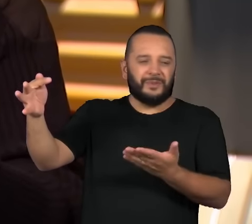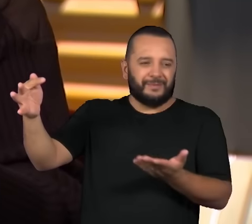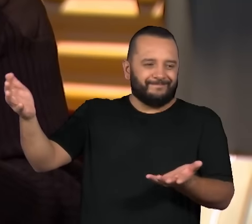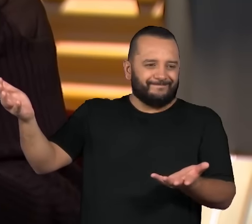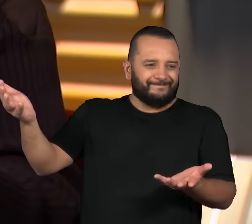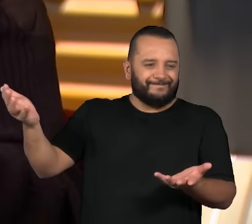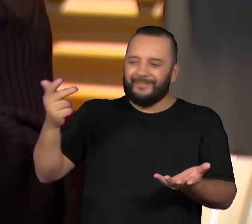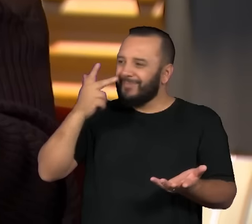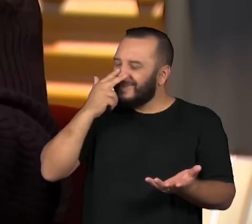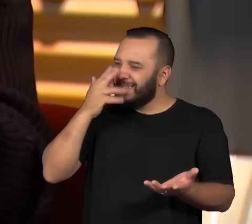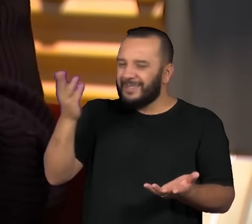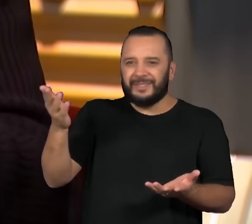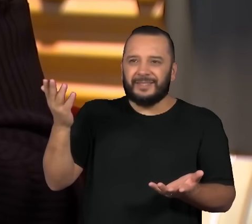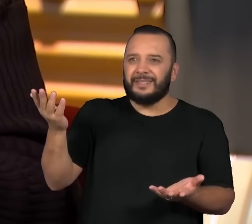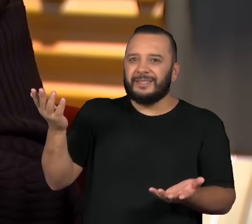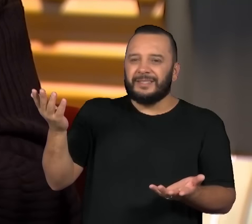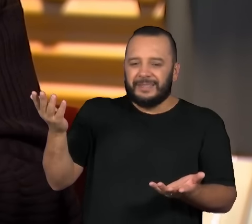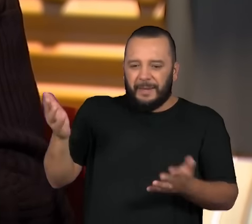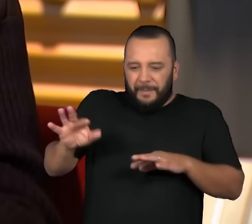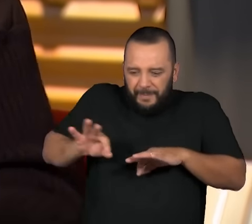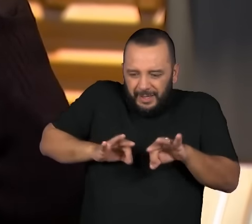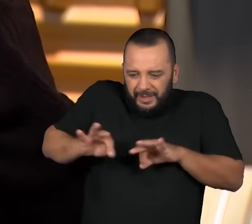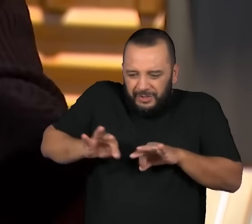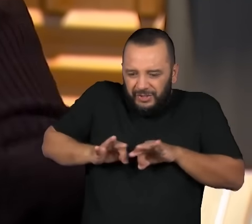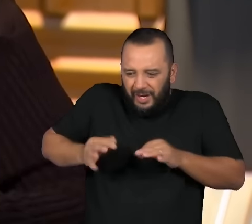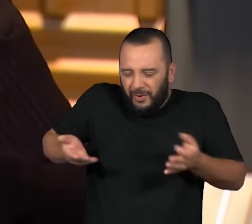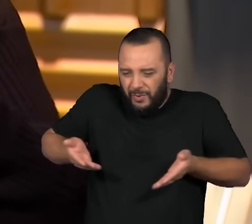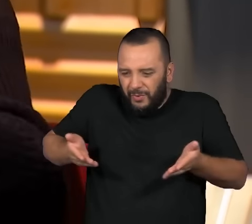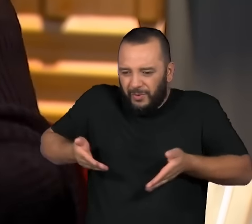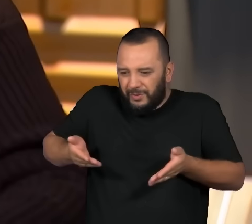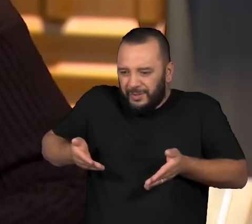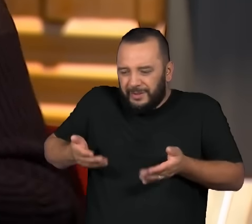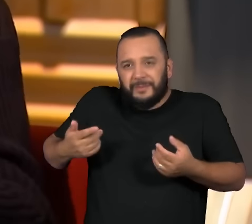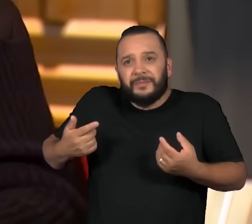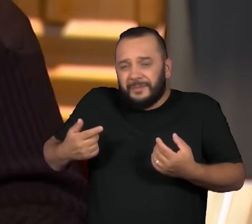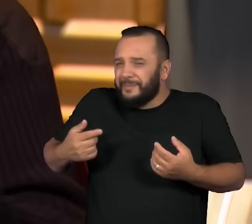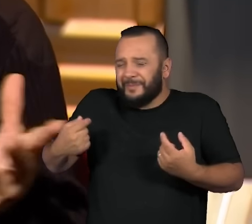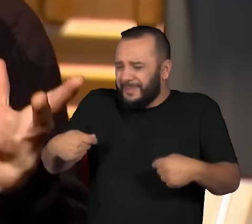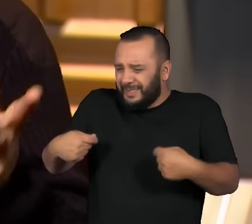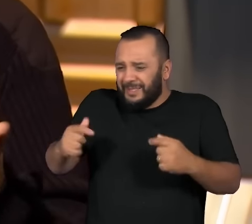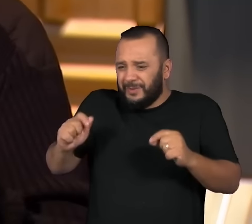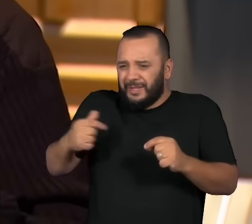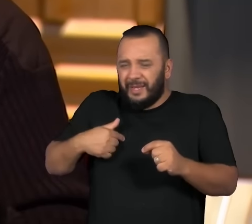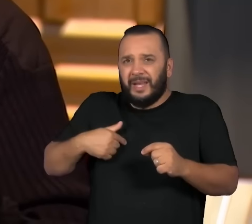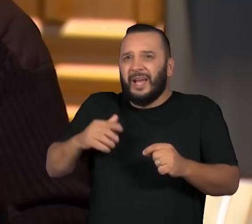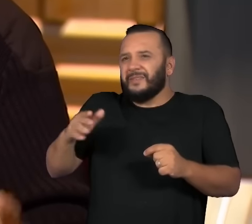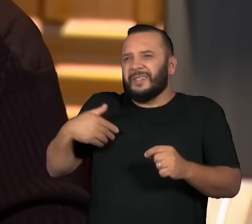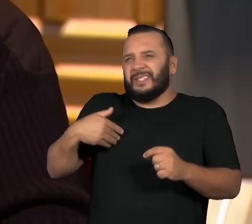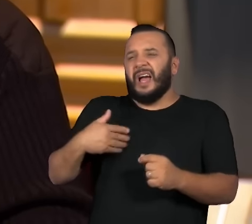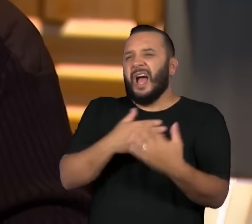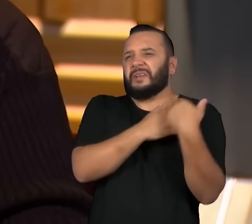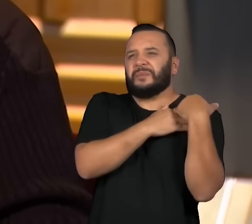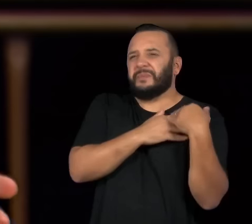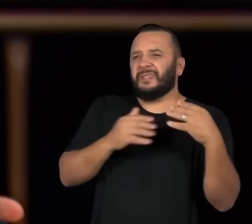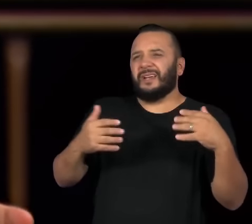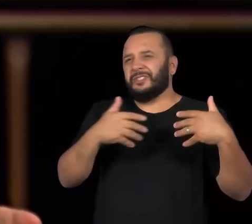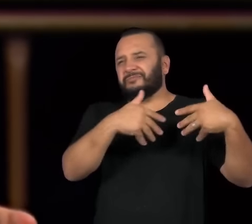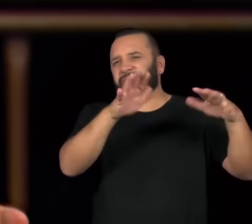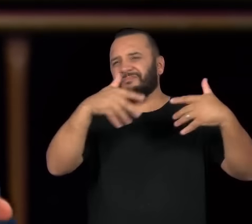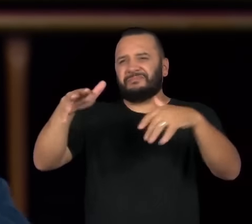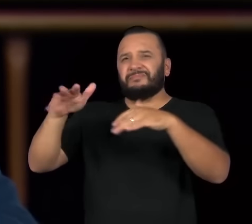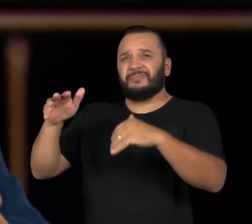talvez, né? Não uma parte de planejamento, mas aquela coisa que você tem... De fugir, né? de fugir de certas de coisas que você não quer responsabilidades, olhar. né? Quando eu falei